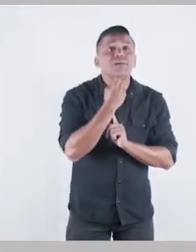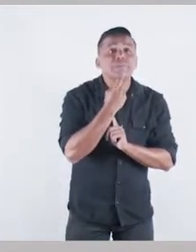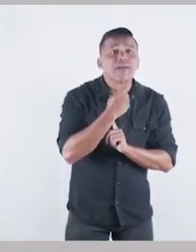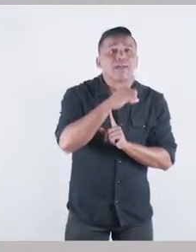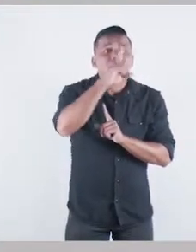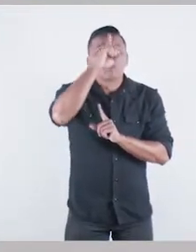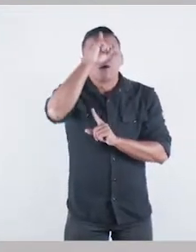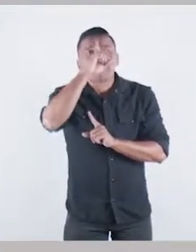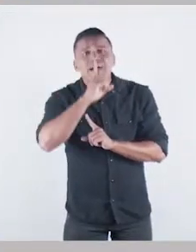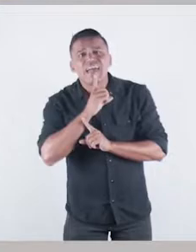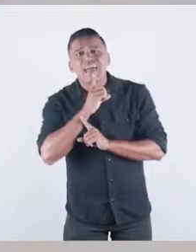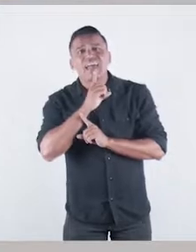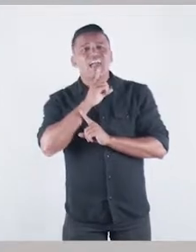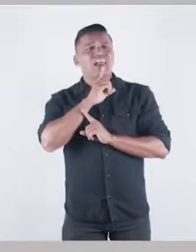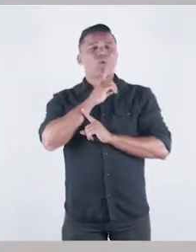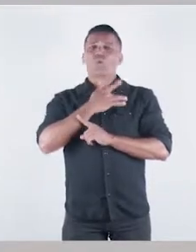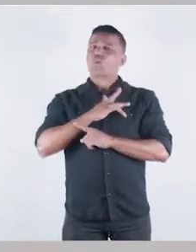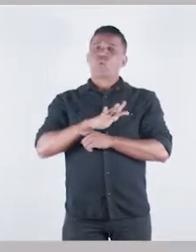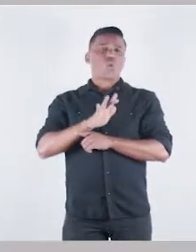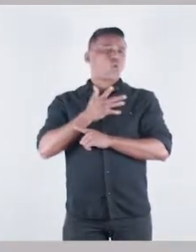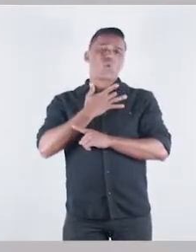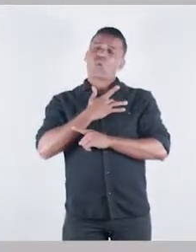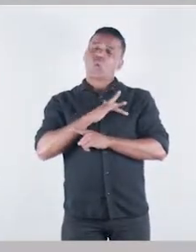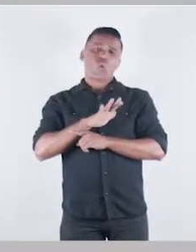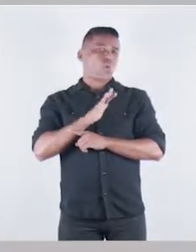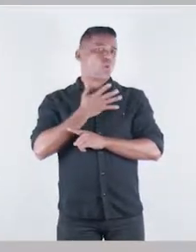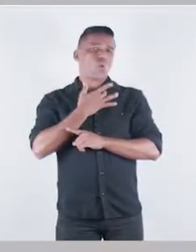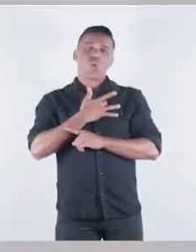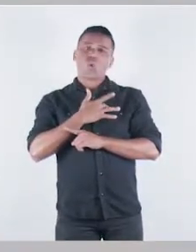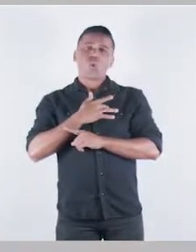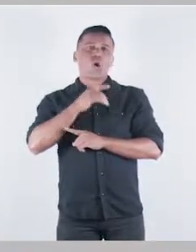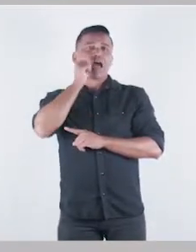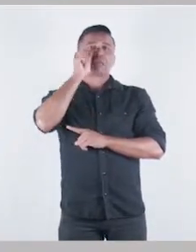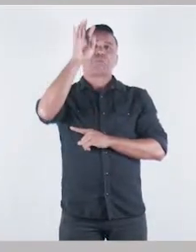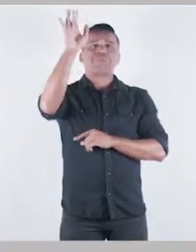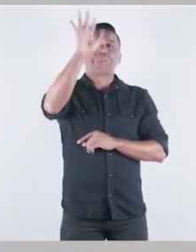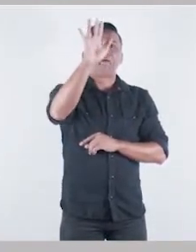amarelo, coitados, você derramou-me.